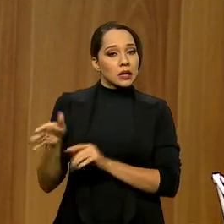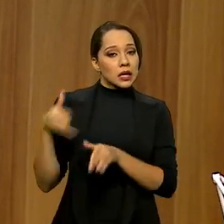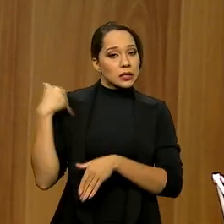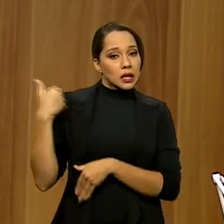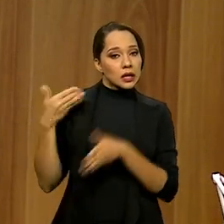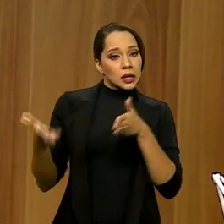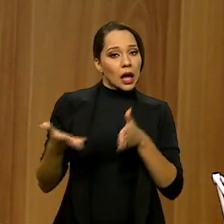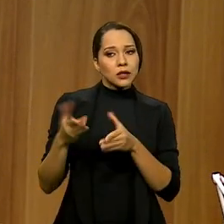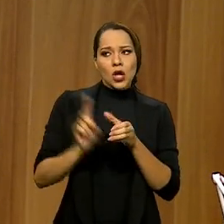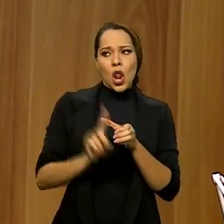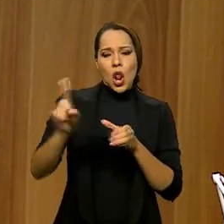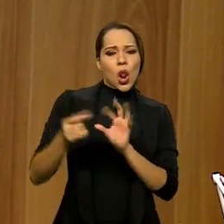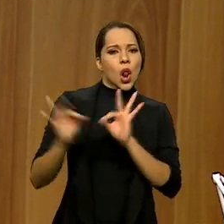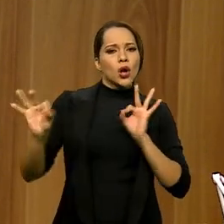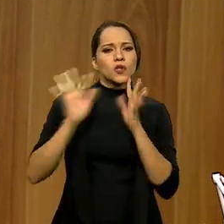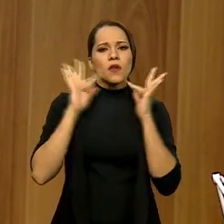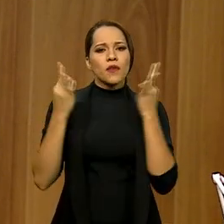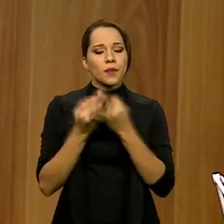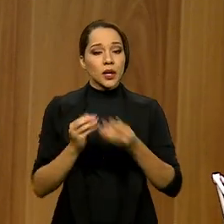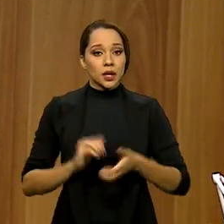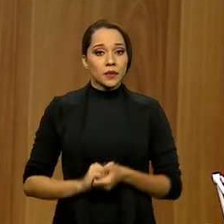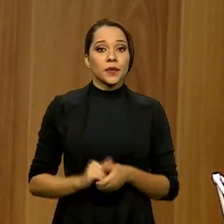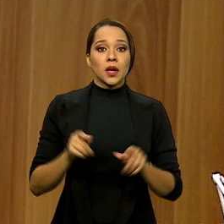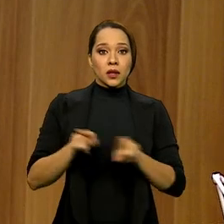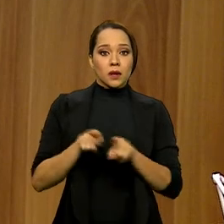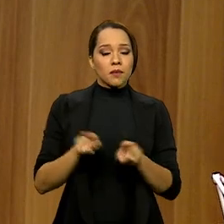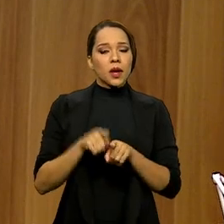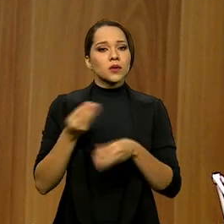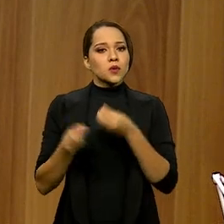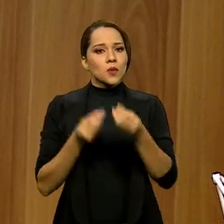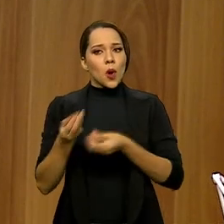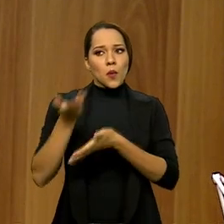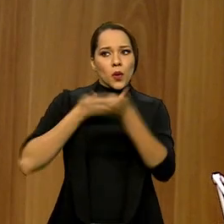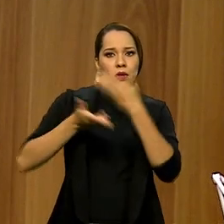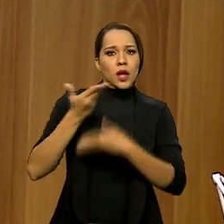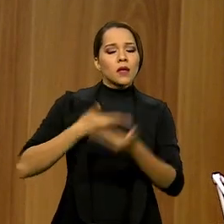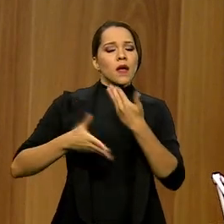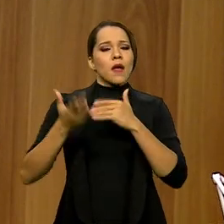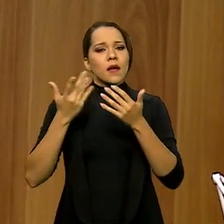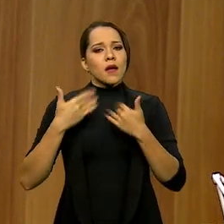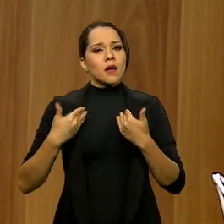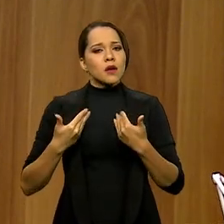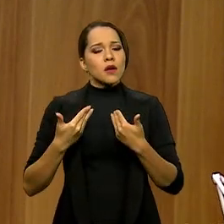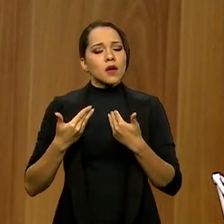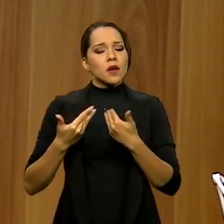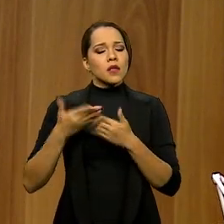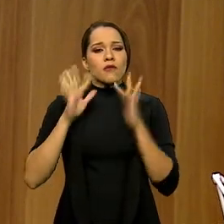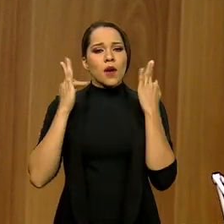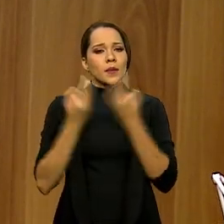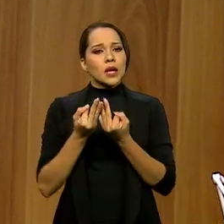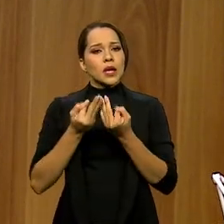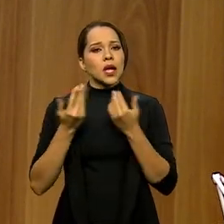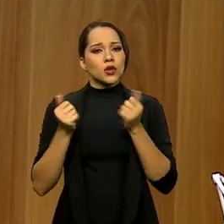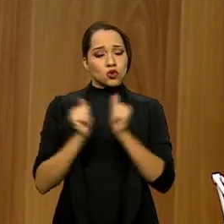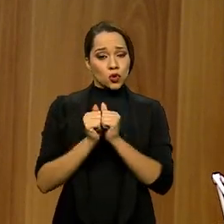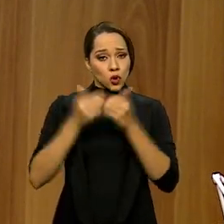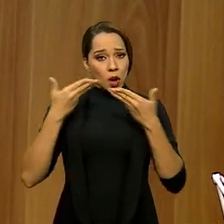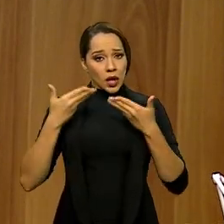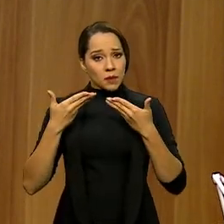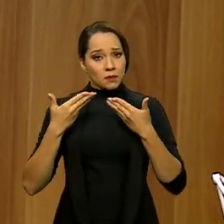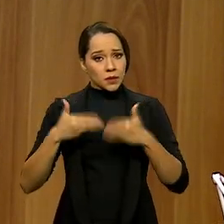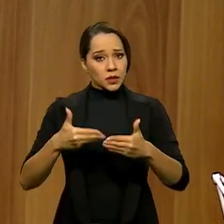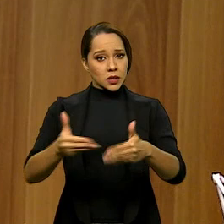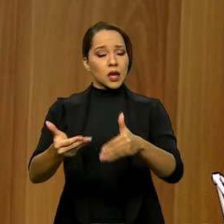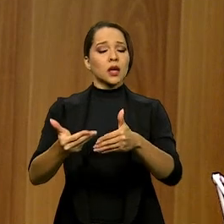tirada do vínculo familiar, sobre literacia familiar, que é em parceria com o Ministério da Educação, que é as técnicas, né,